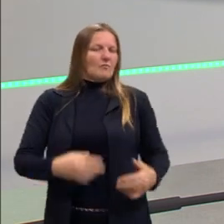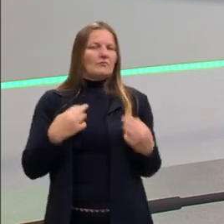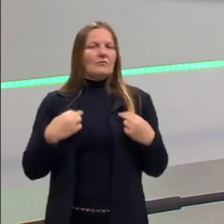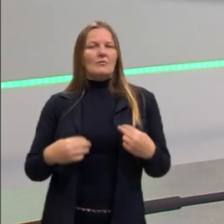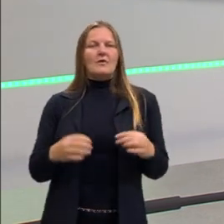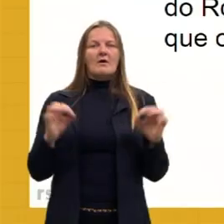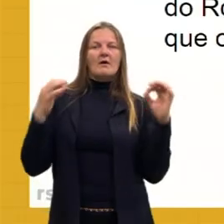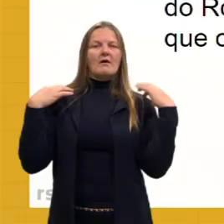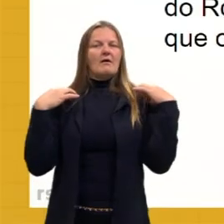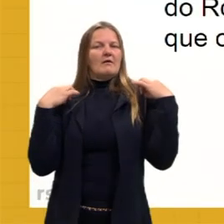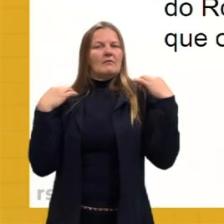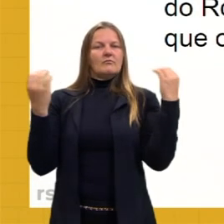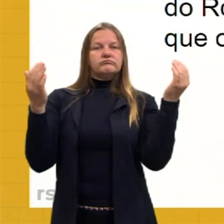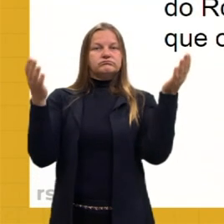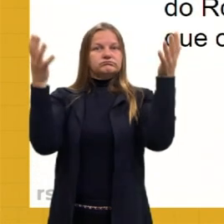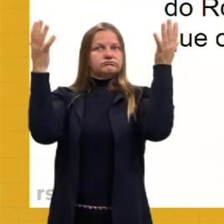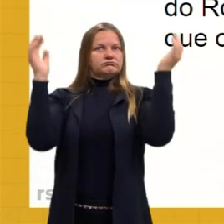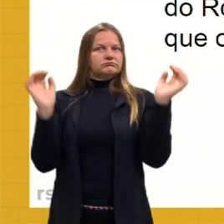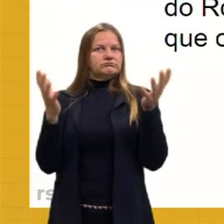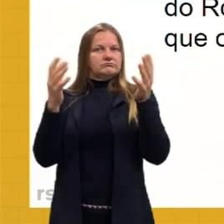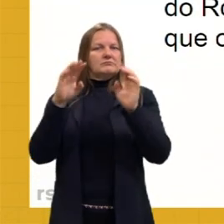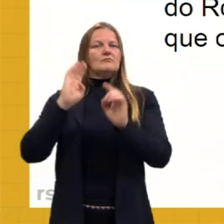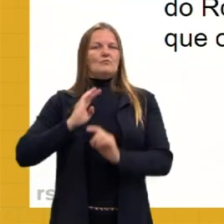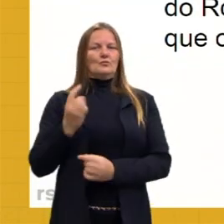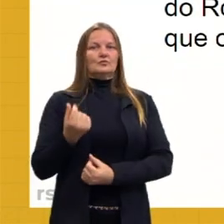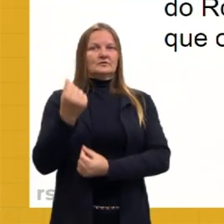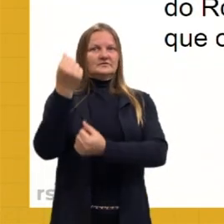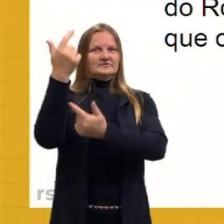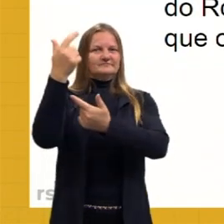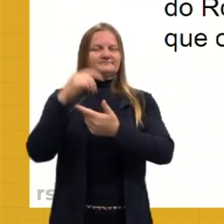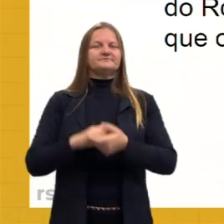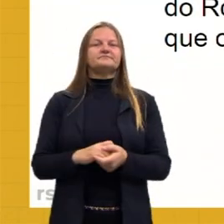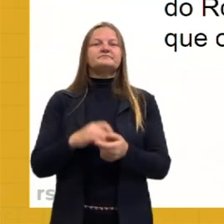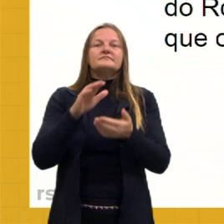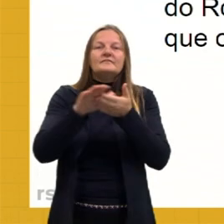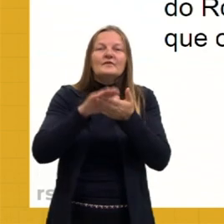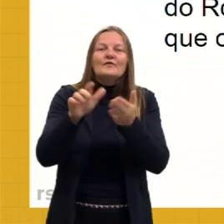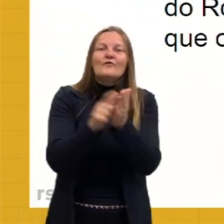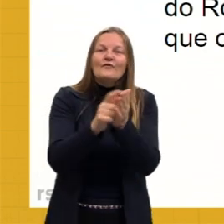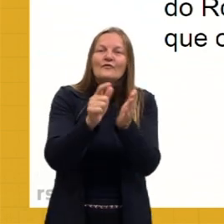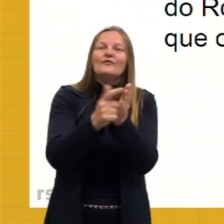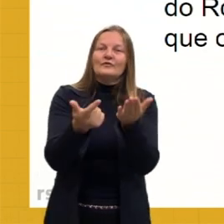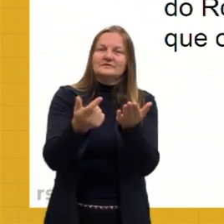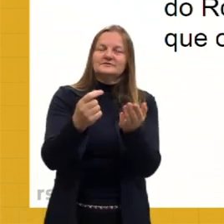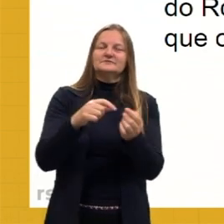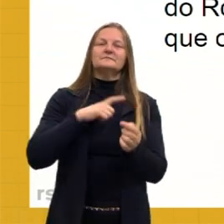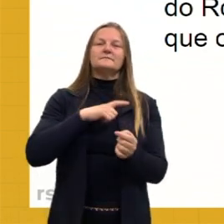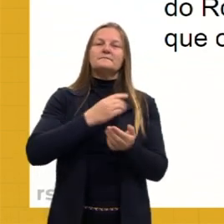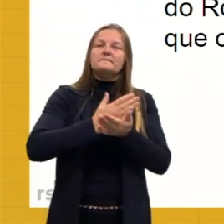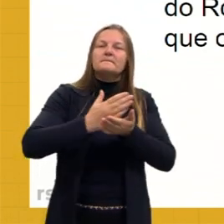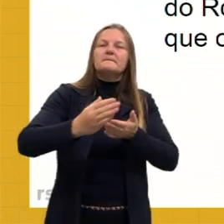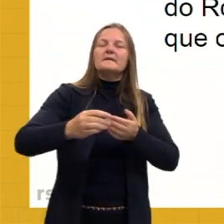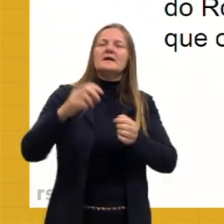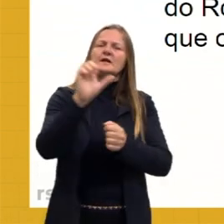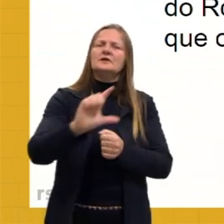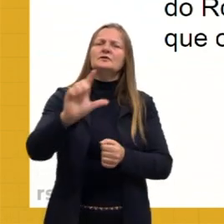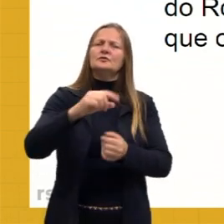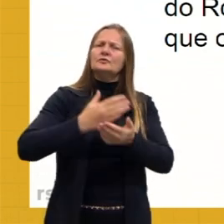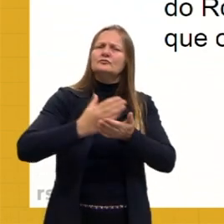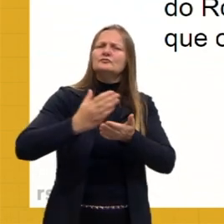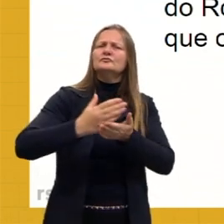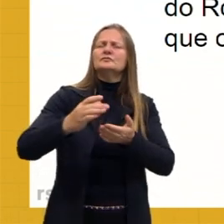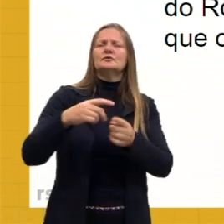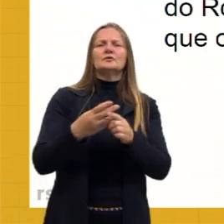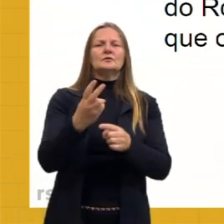mostrar todo esse glamour né da burguesia da época e o folhetim é a partir dele a literatura passa de